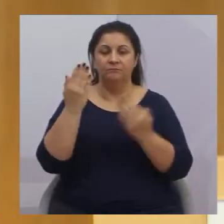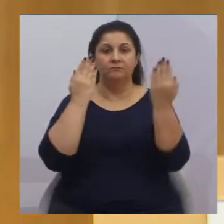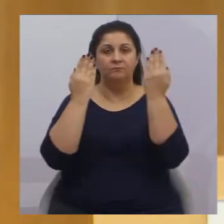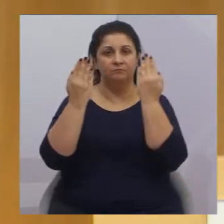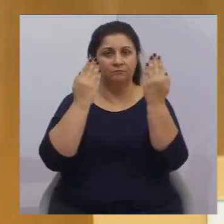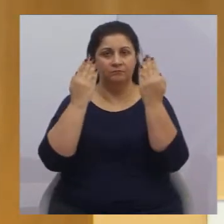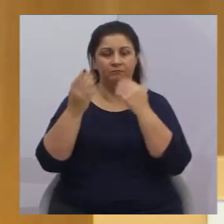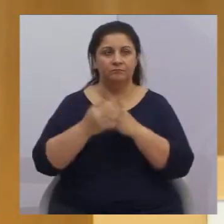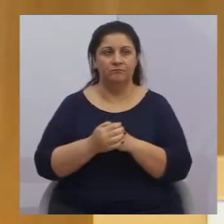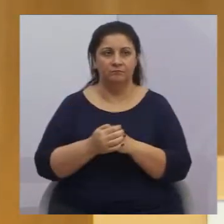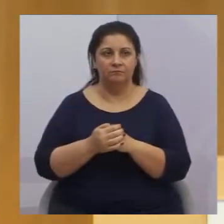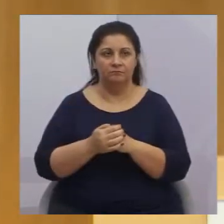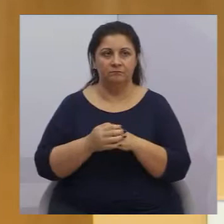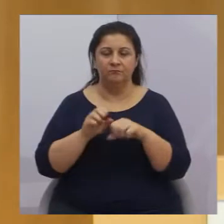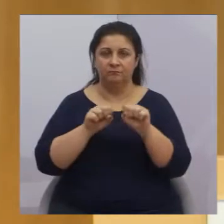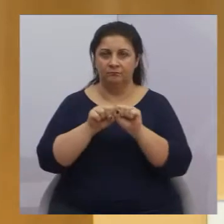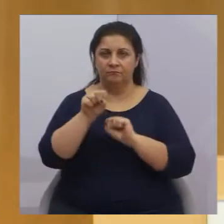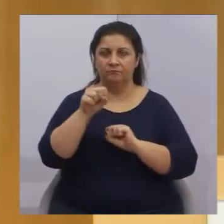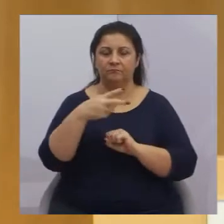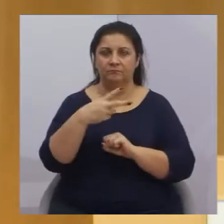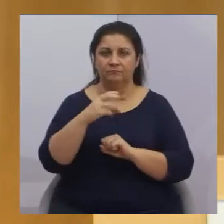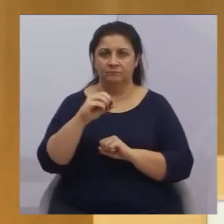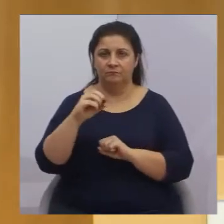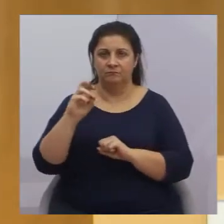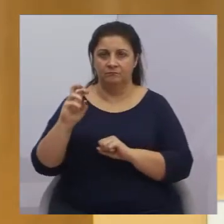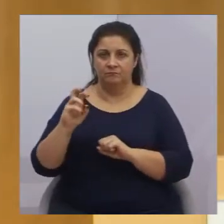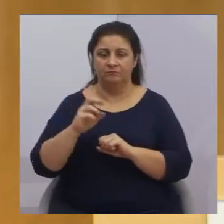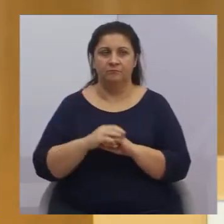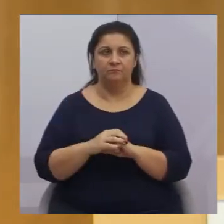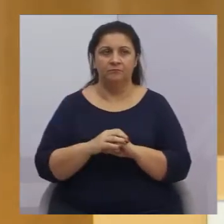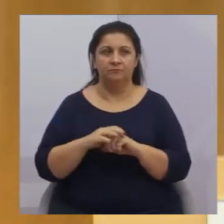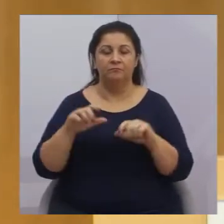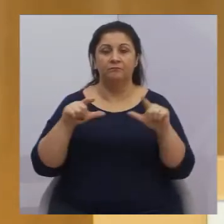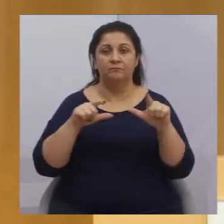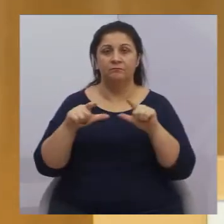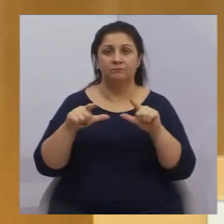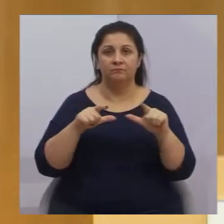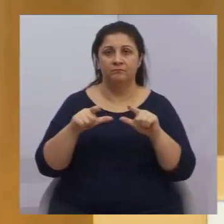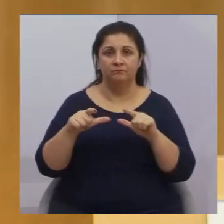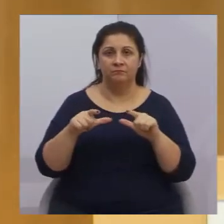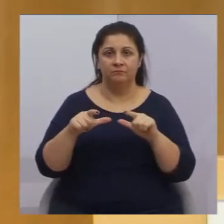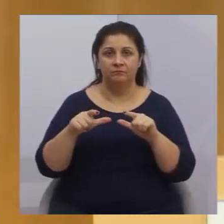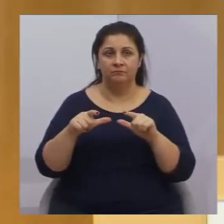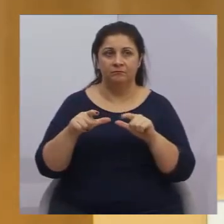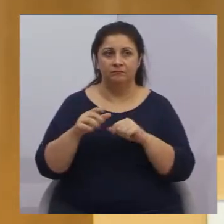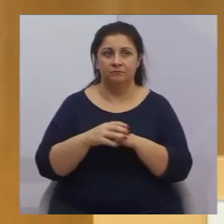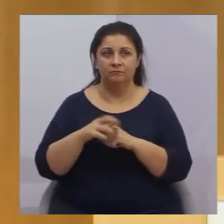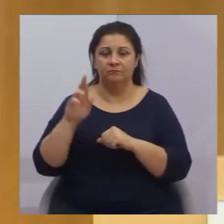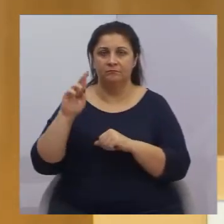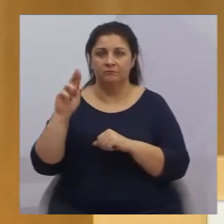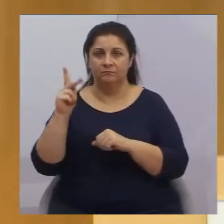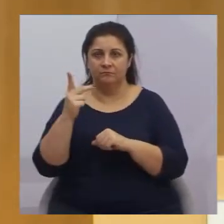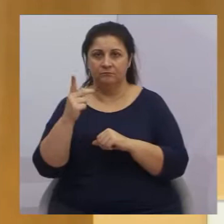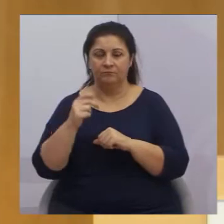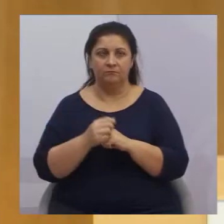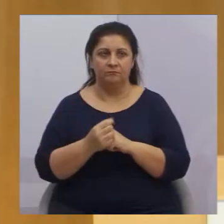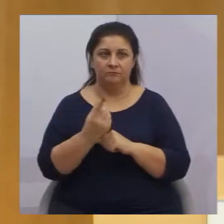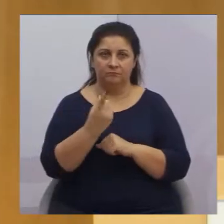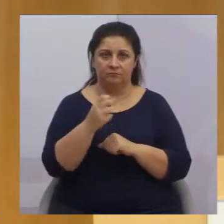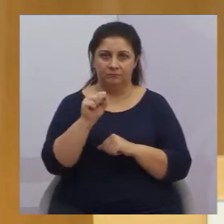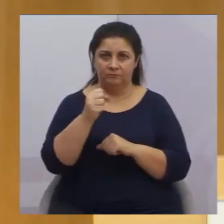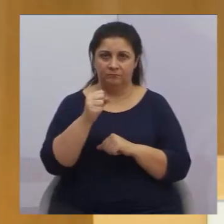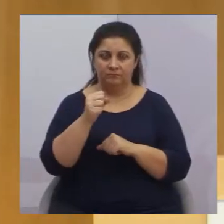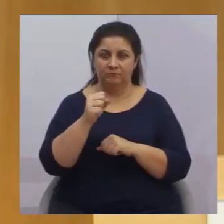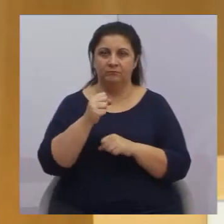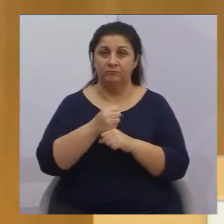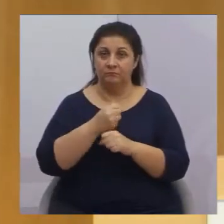desde 2005 e trabalho tanto com recursos humanos há 18 anos em pequenas,